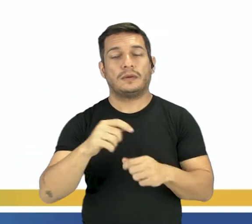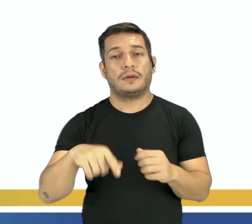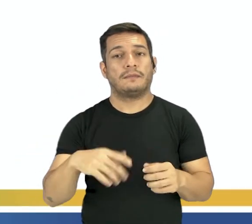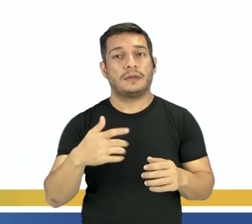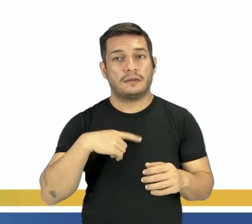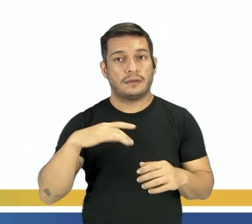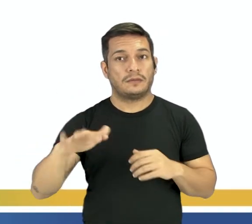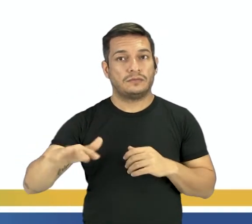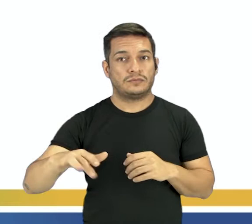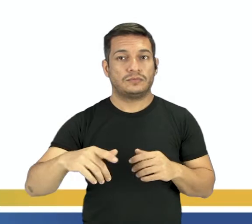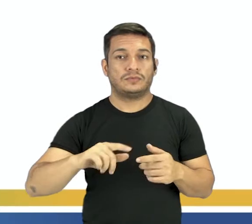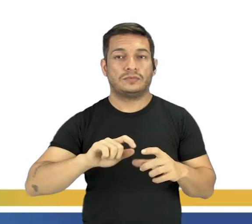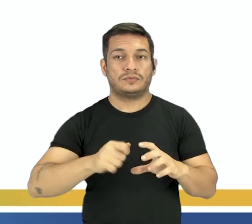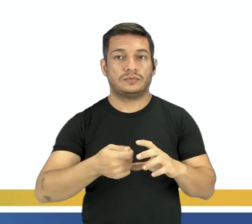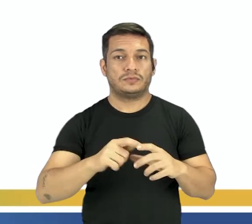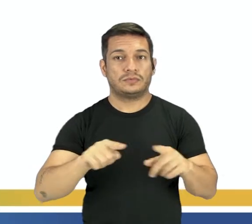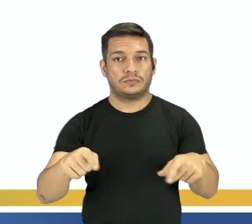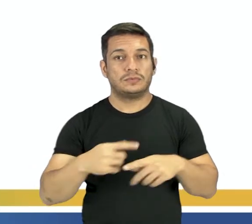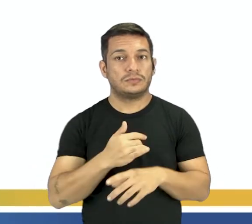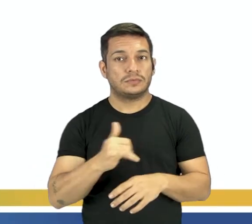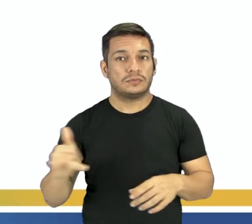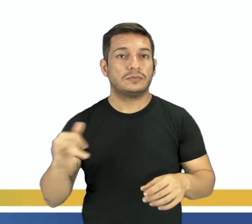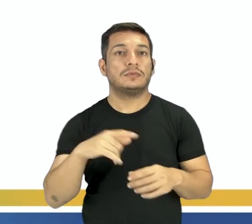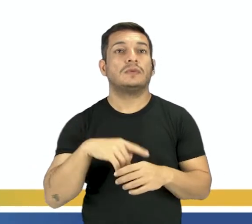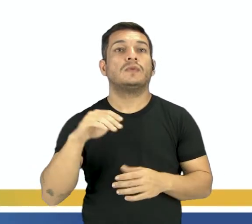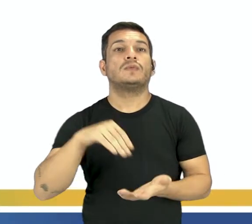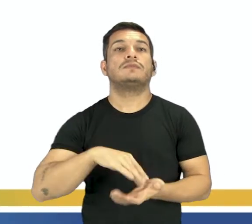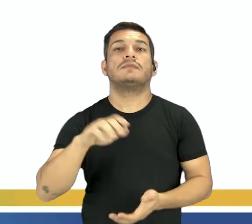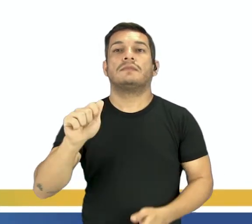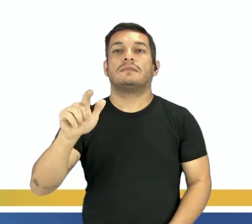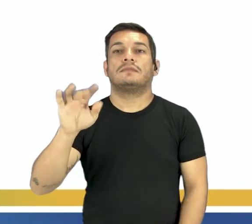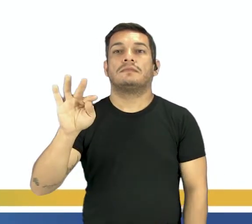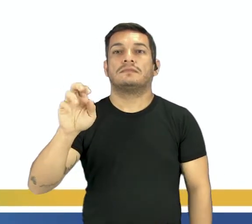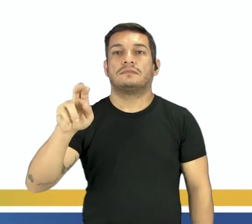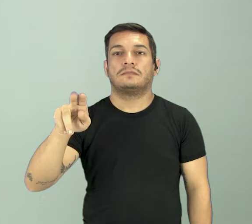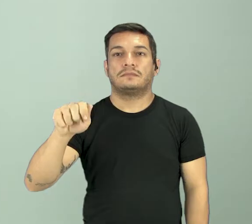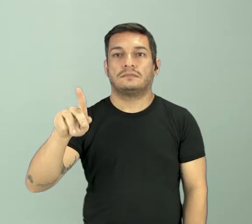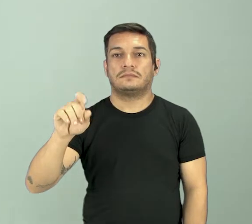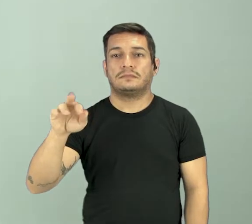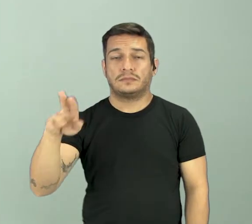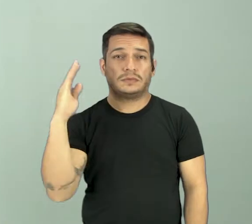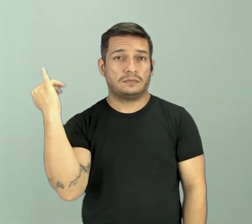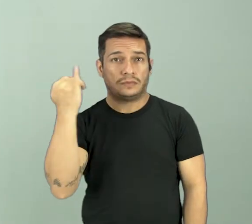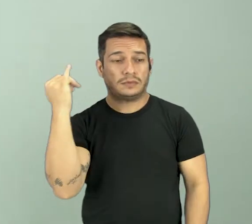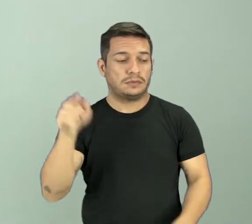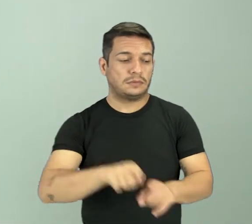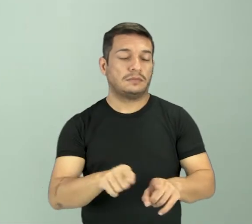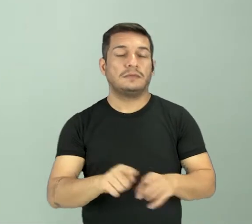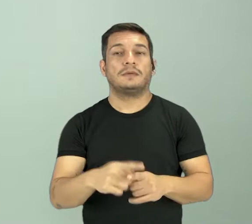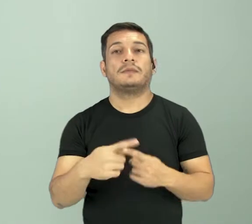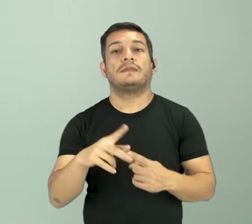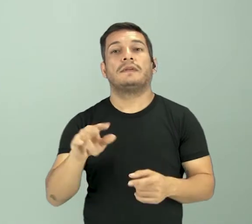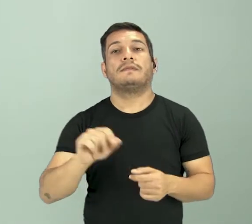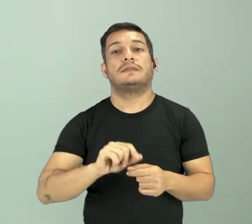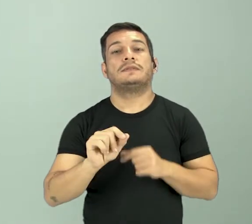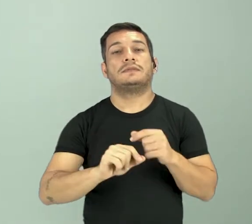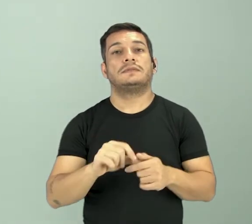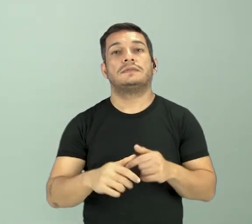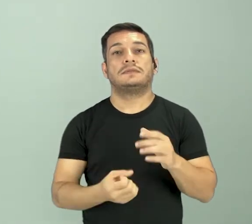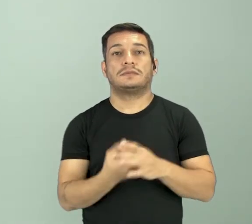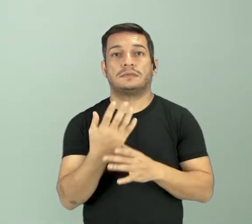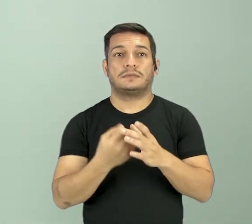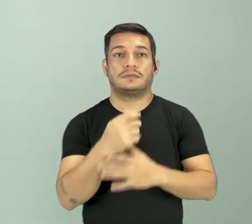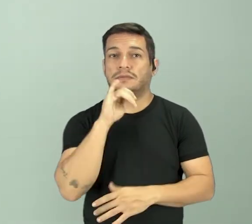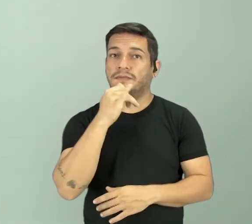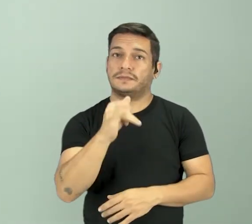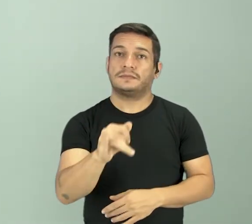funcionar. E por último, alternador. Essa peça aqui é fundamental, porque é ela que vai fazer essa produção da